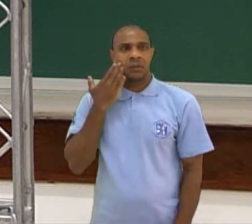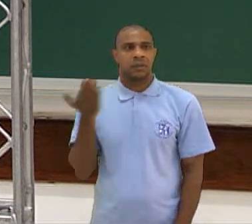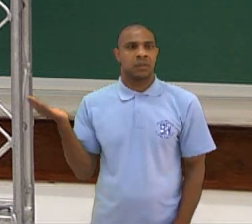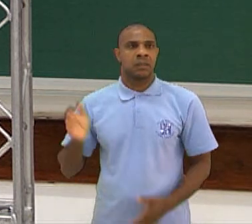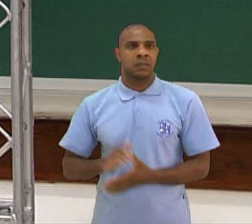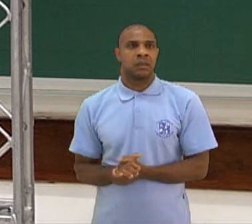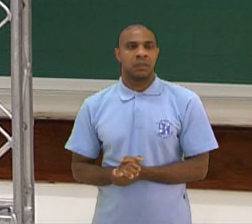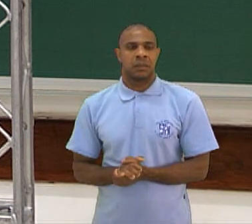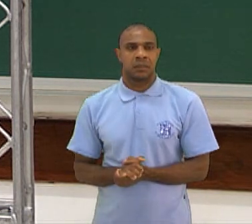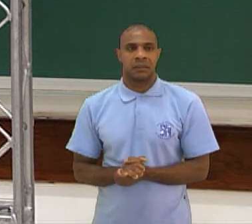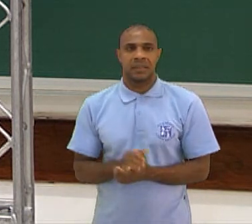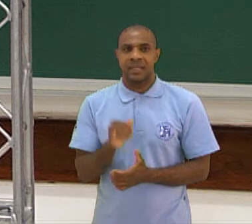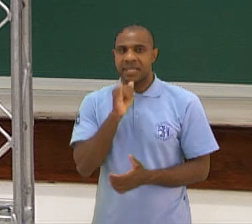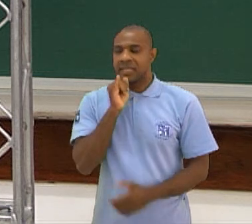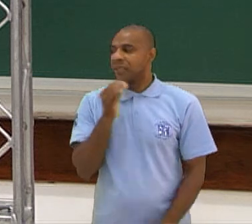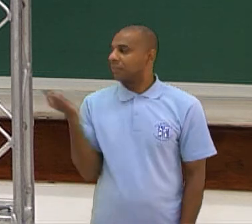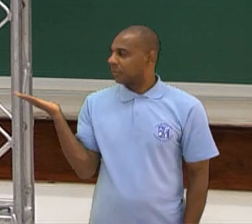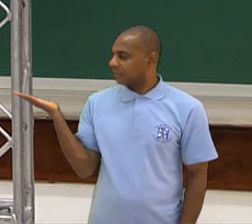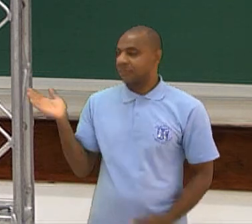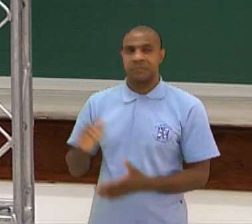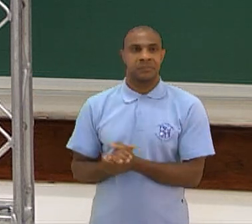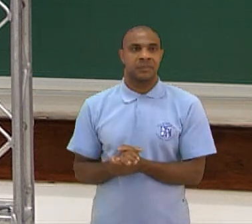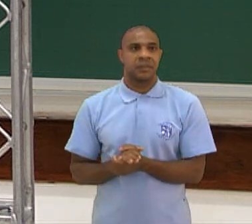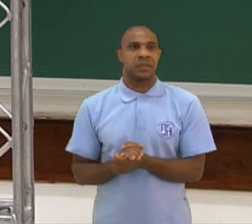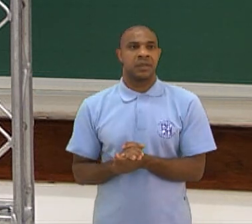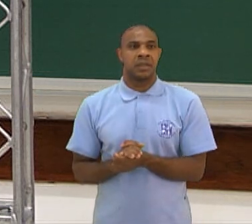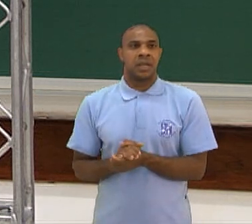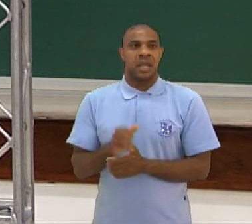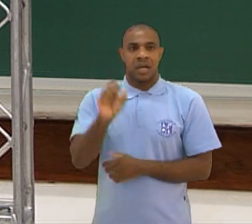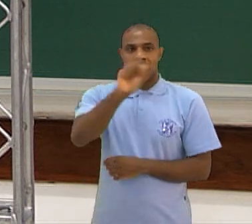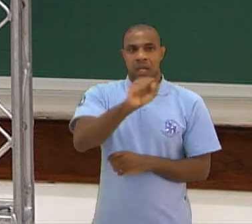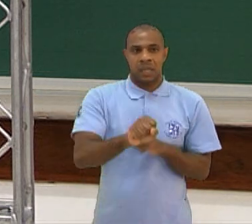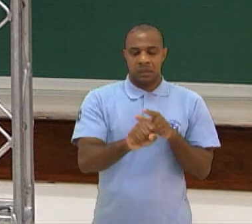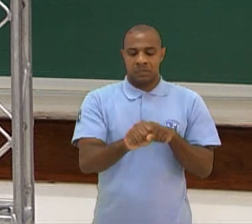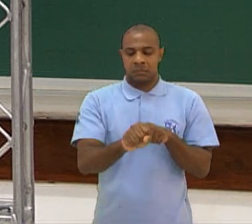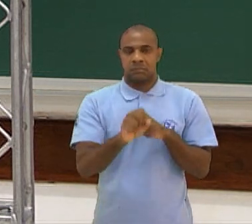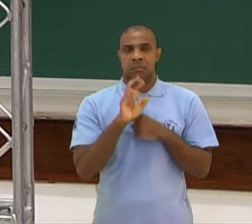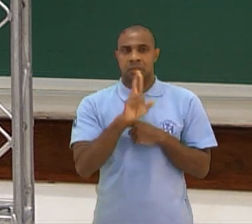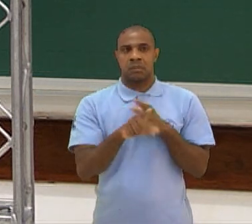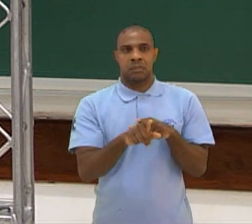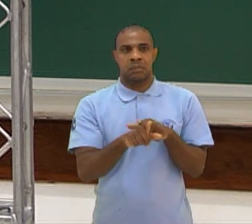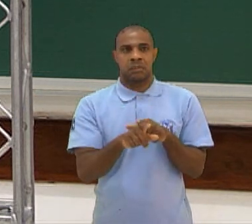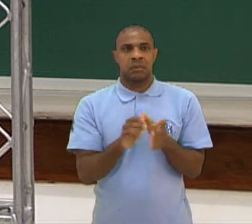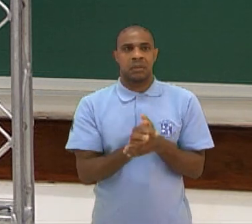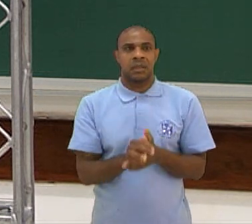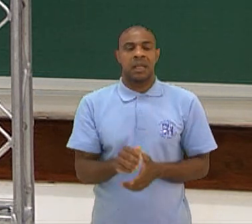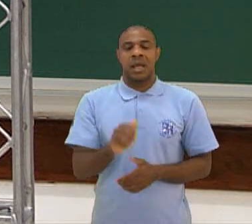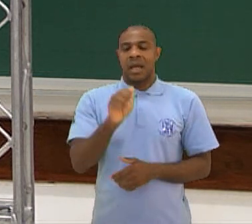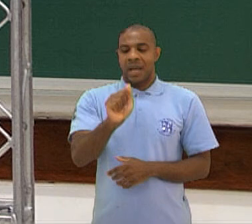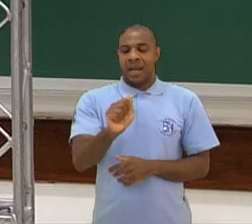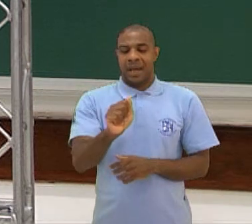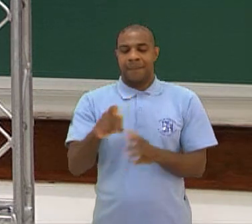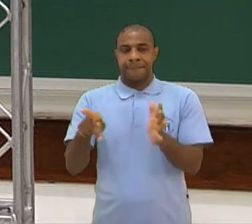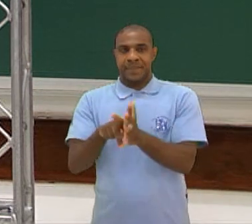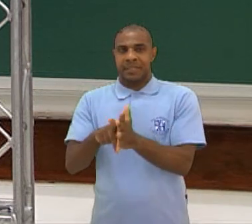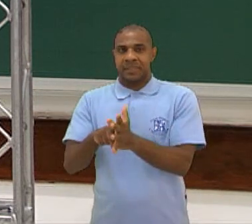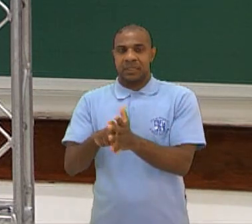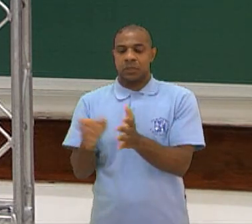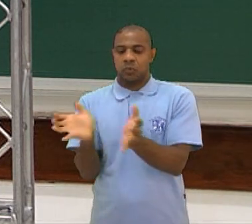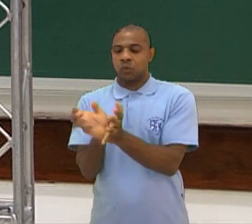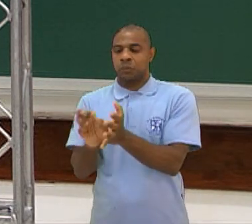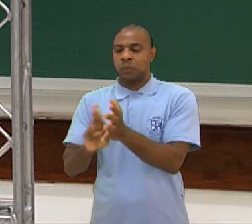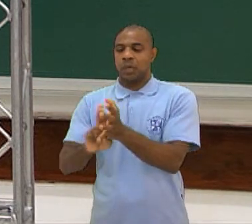vocês essa solução. K pertence aos reais, tal que K é igual a 1/4.